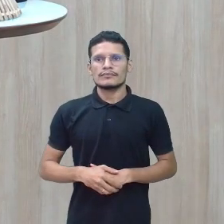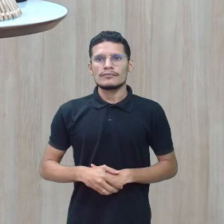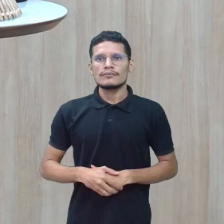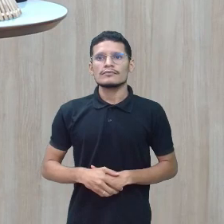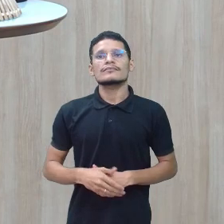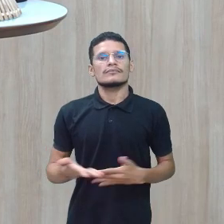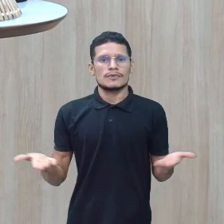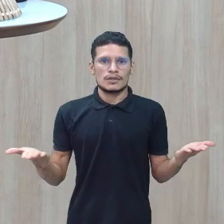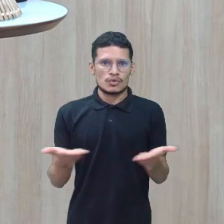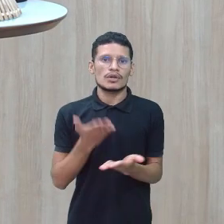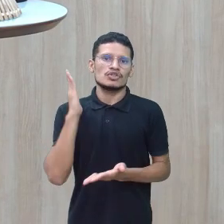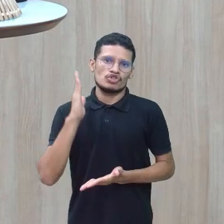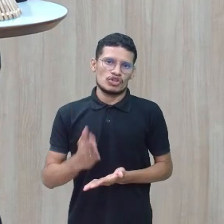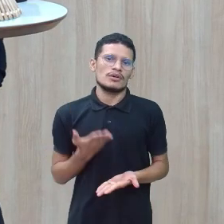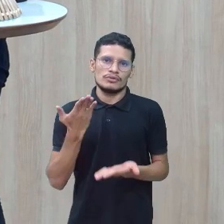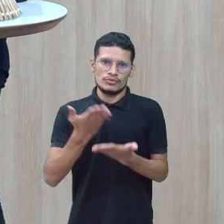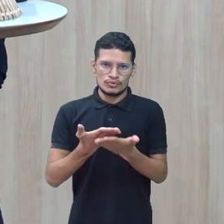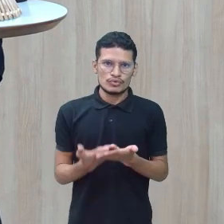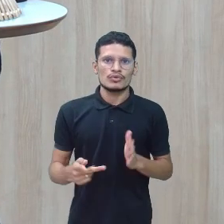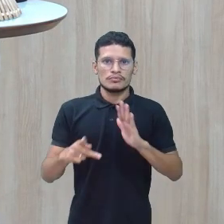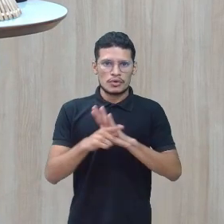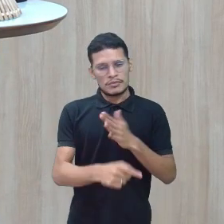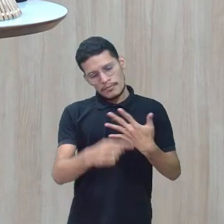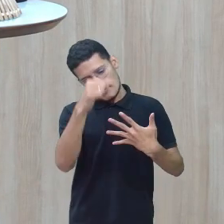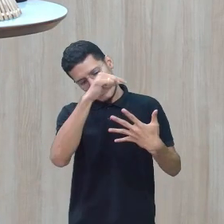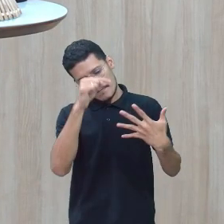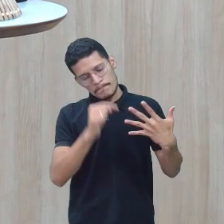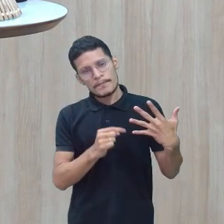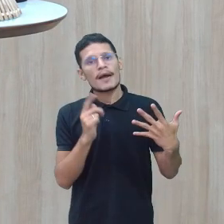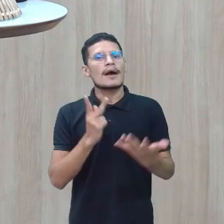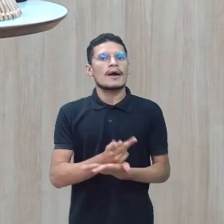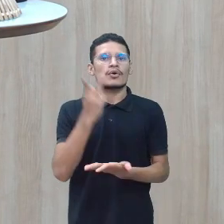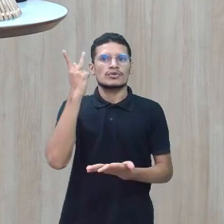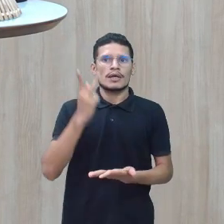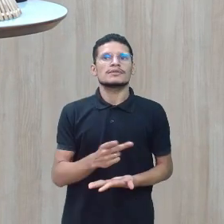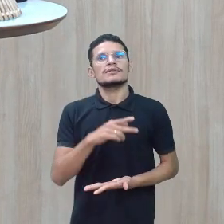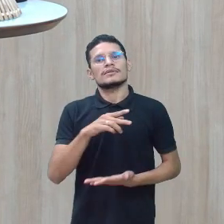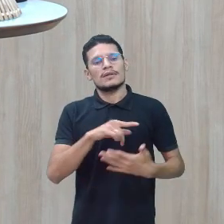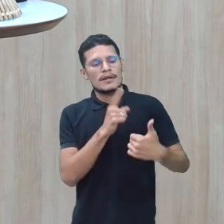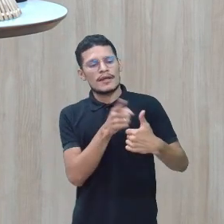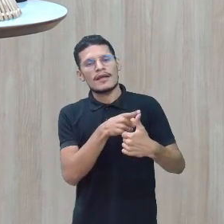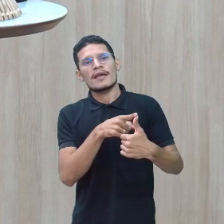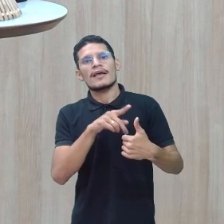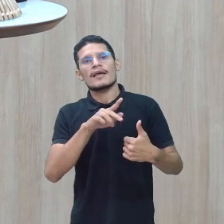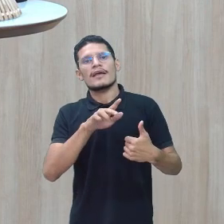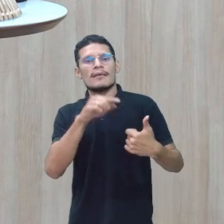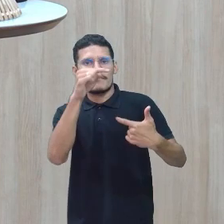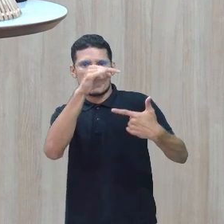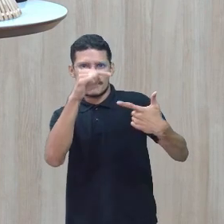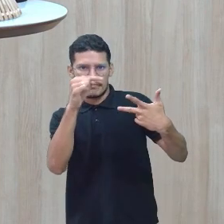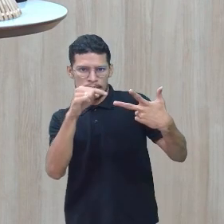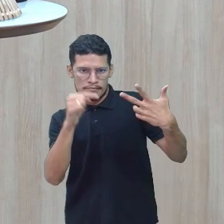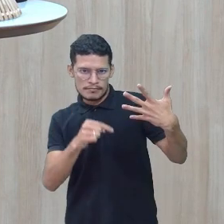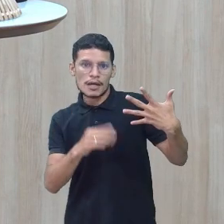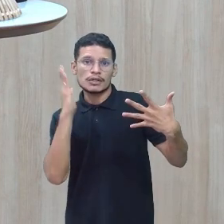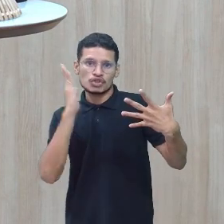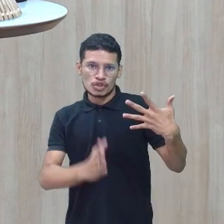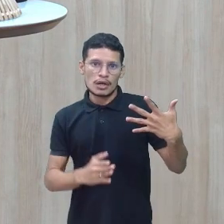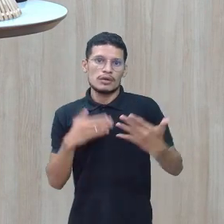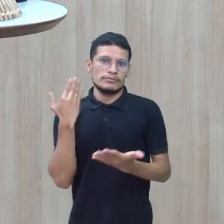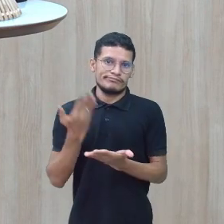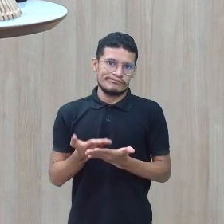E aqui a gente já viu, né, os processos que acontecem: evaporação, condensação,